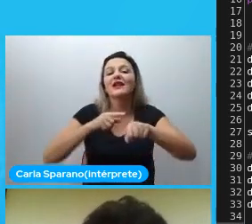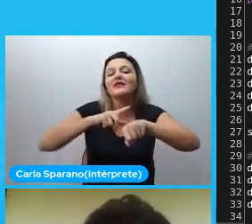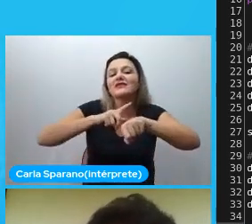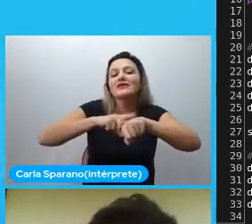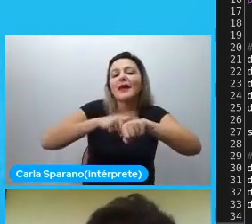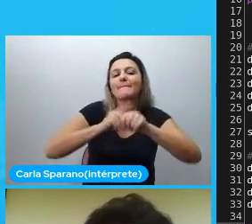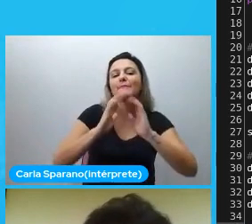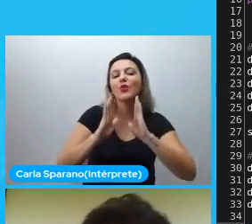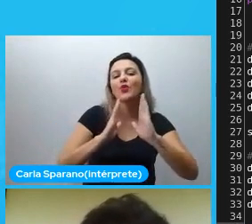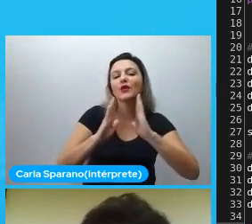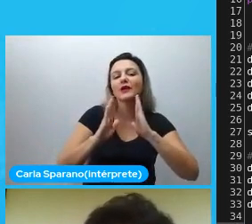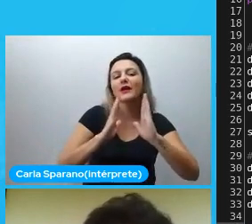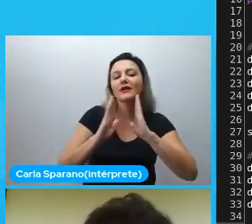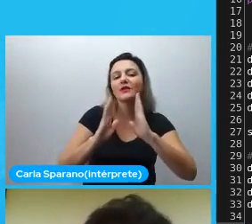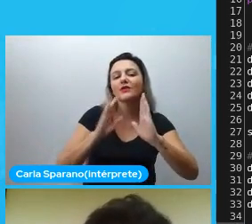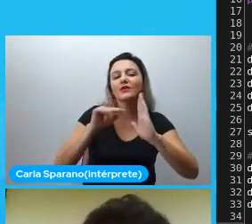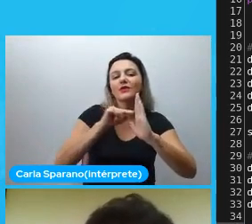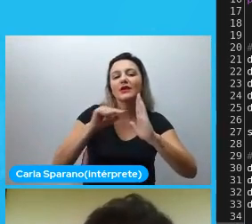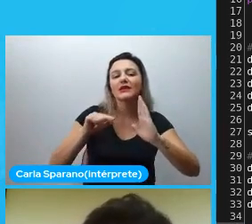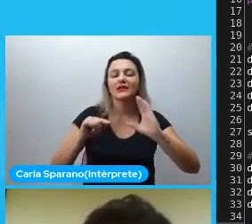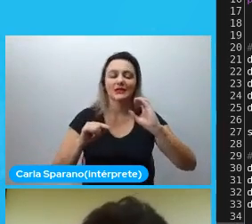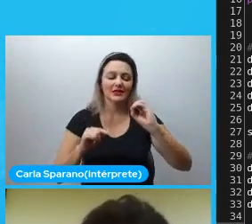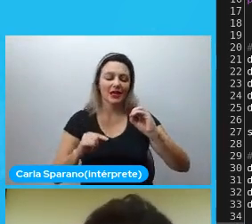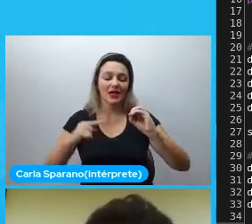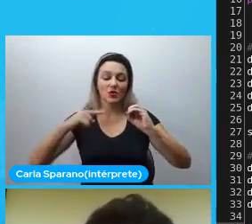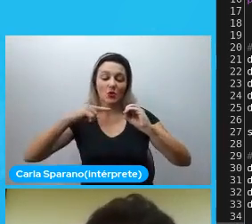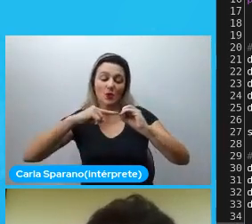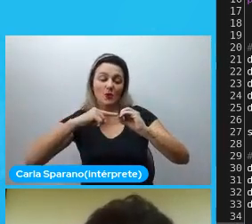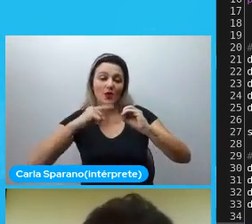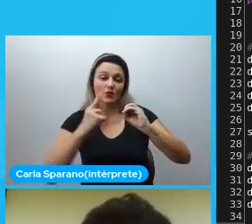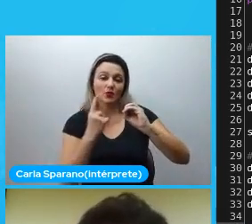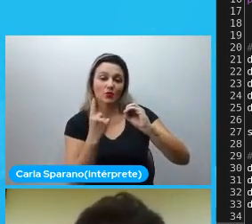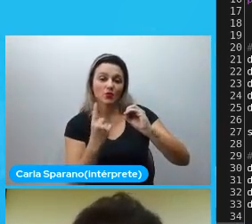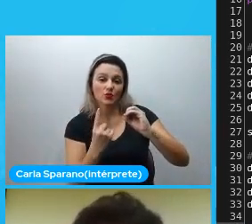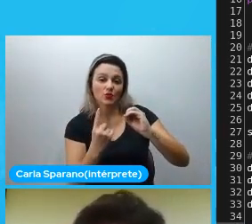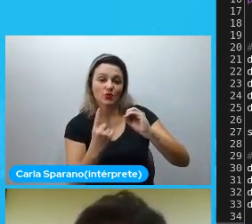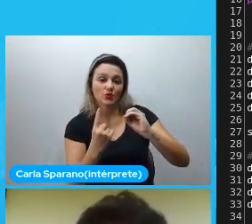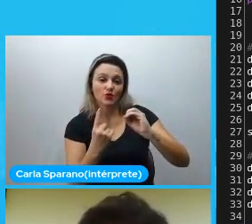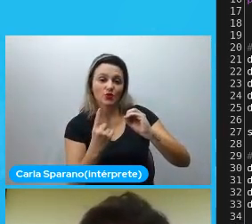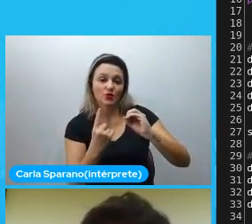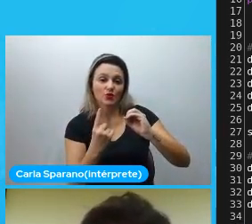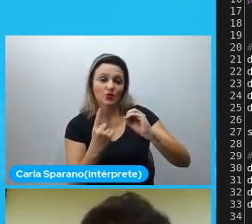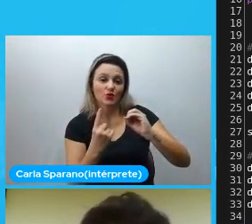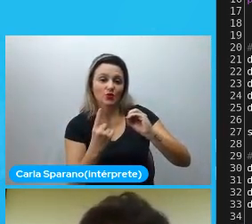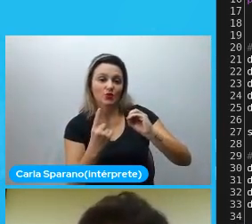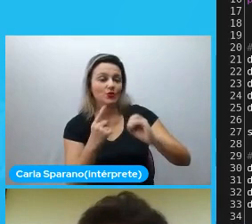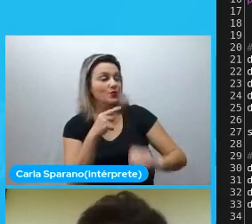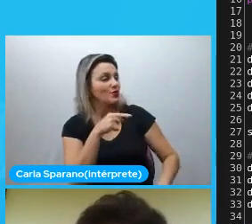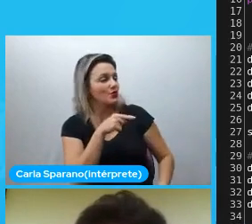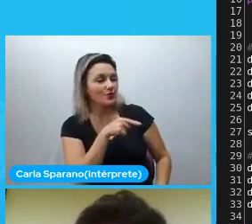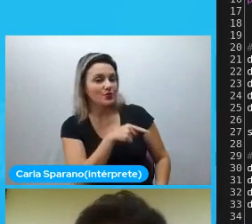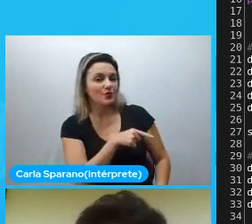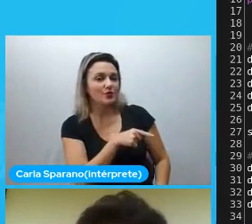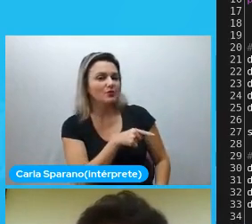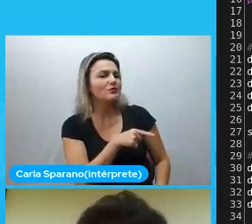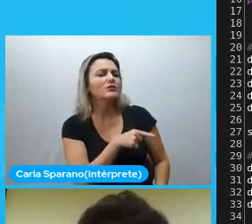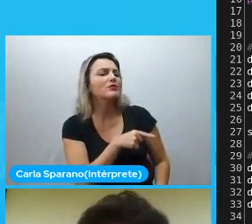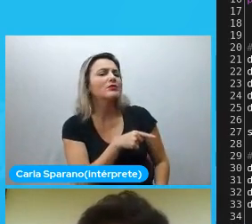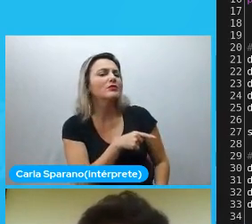e menos 1. Eu boto aqui para cada 4 ela varia. O que, que eu estou fazendo?